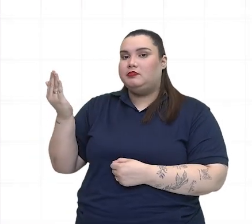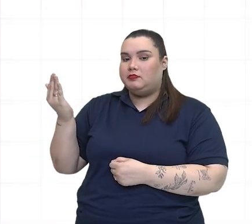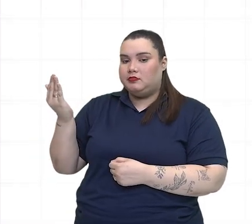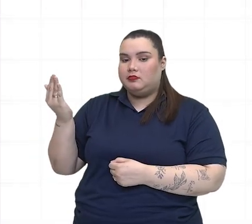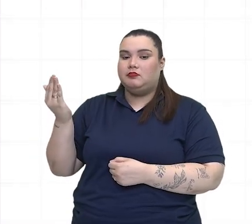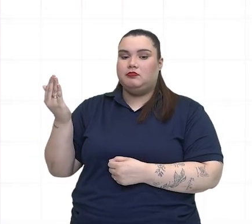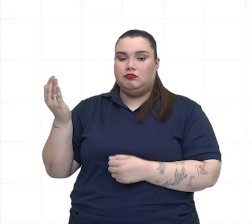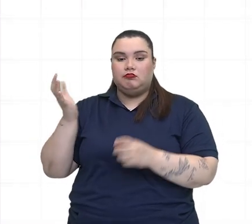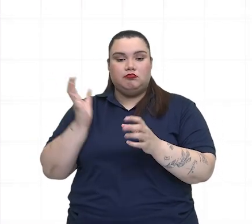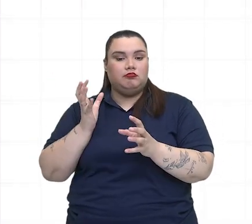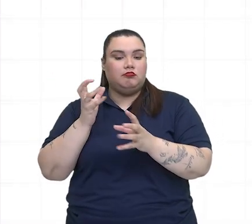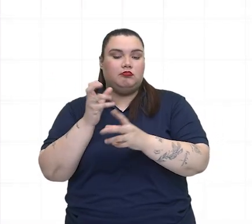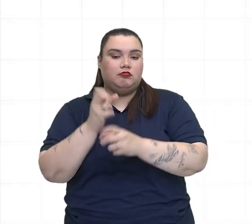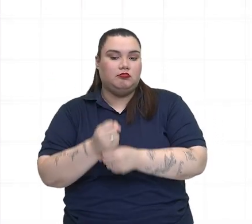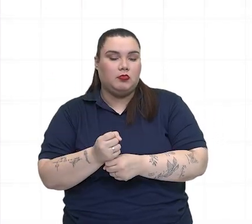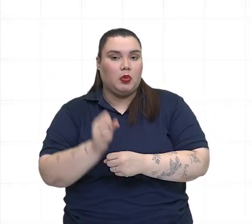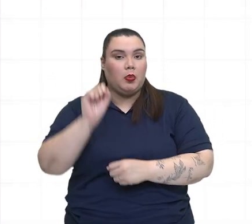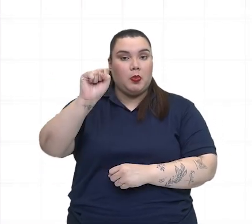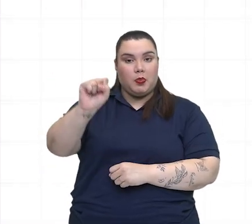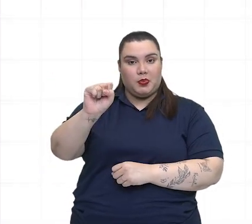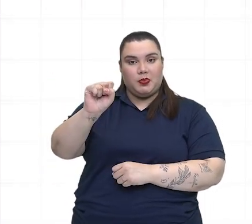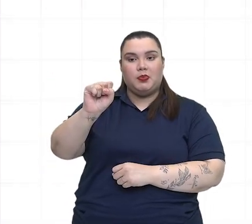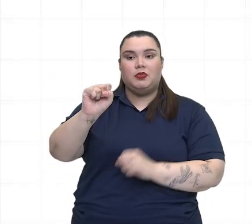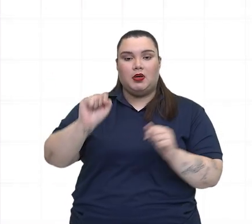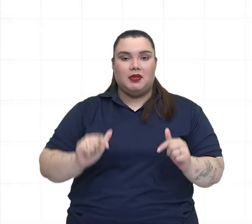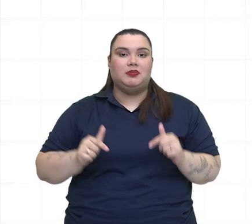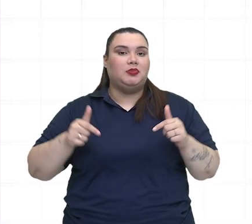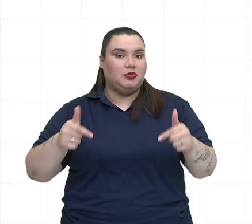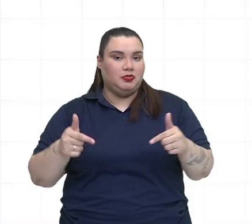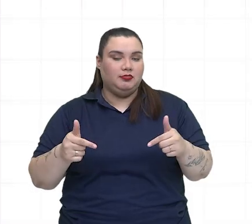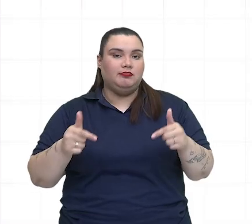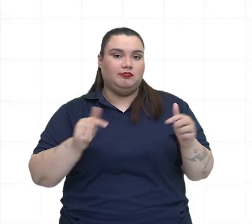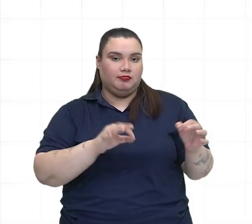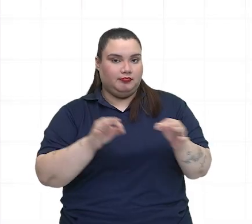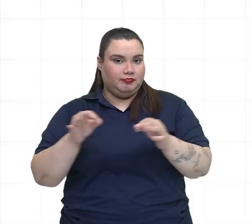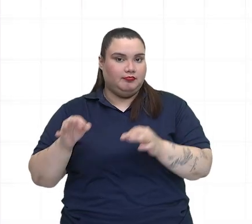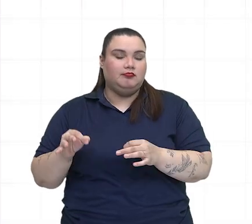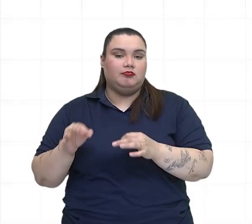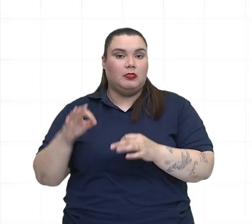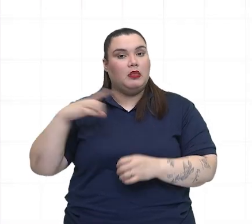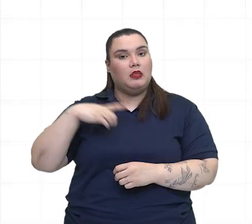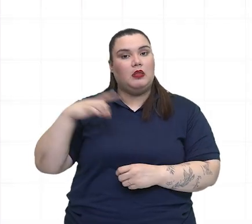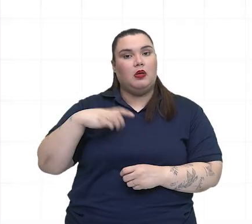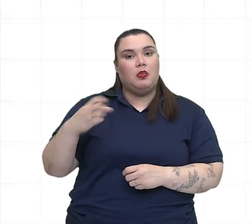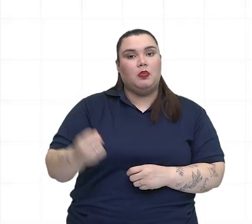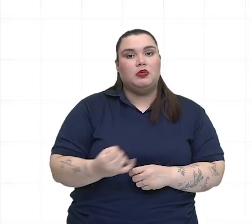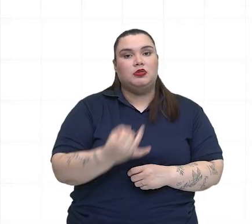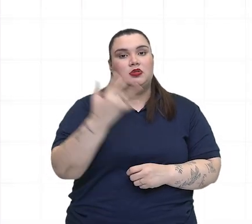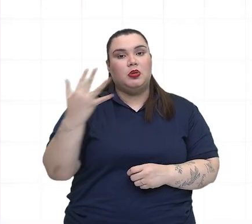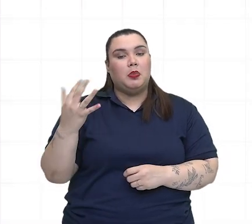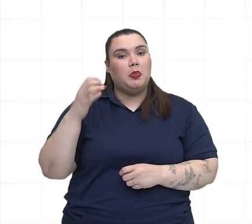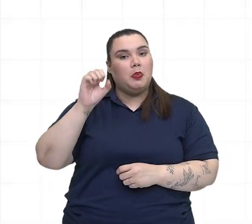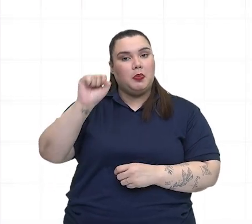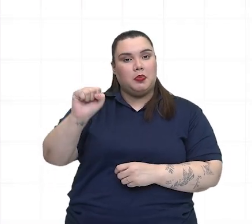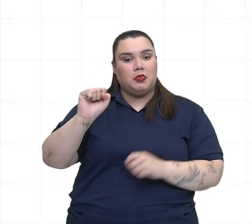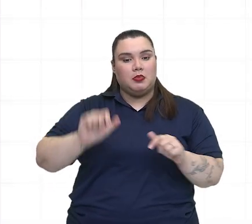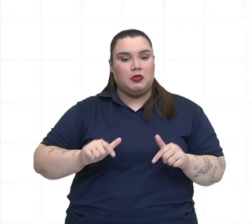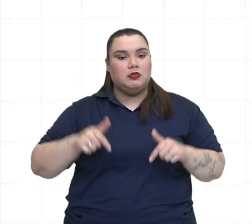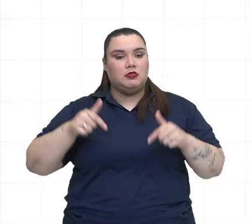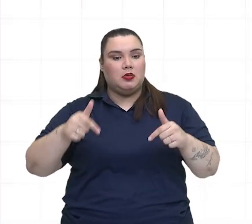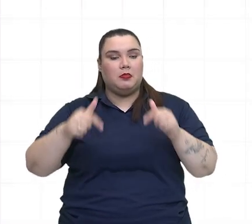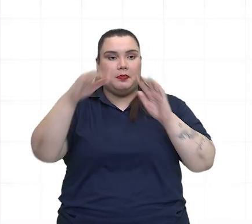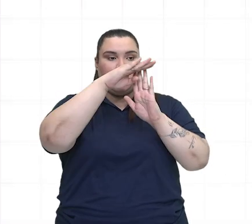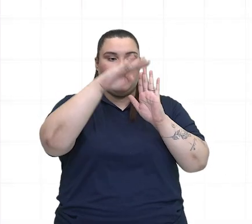5, 6, 7, 8 ações, certo? 8 ações que